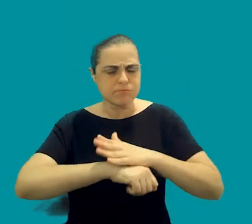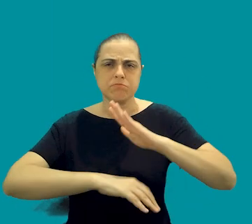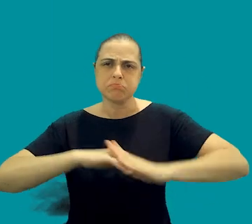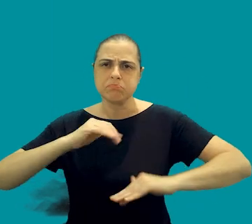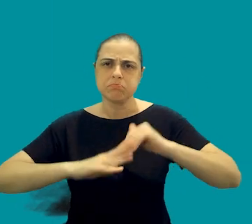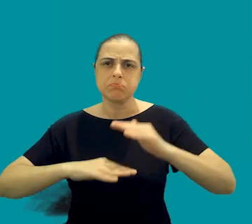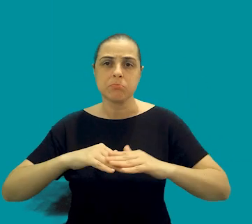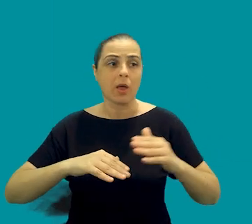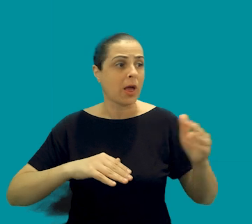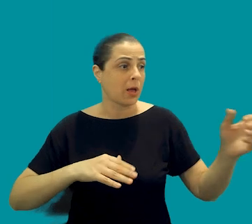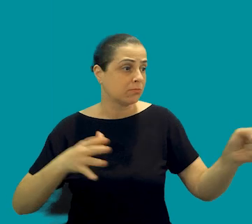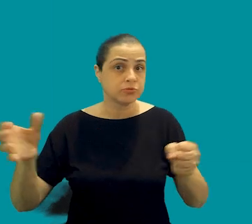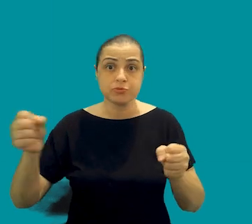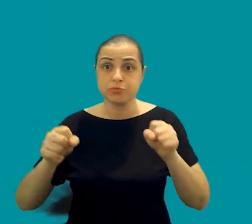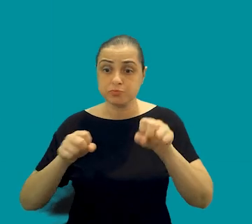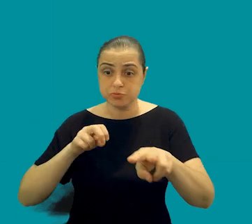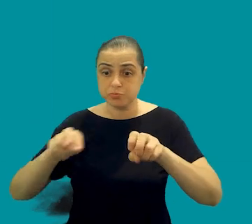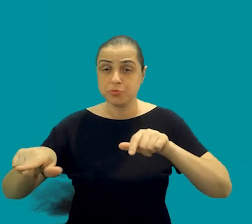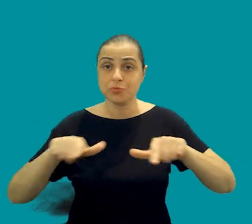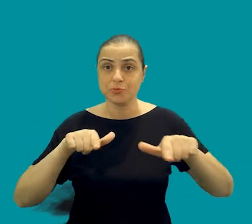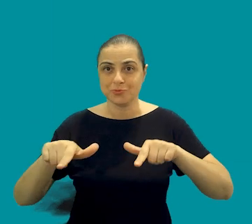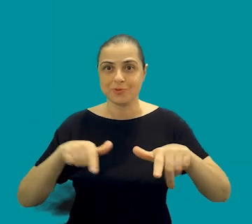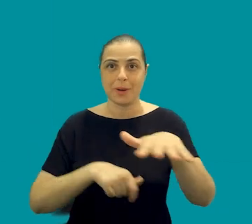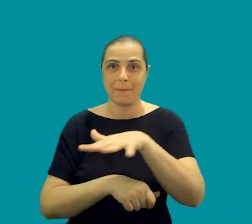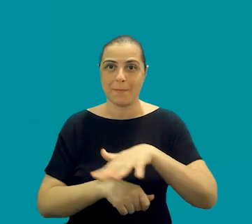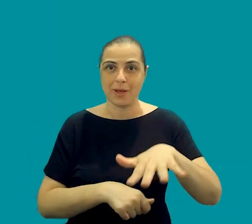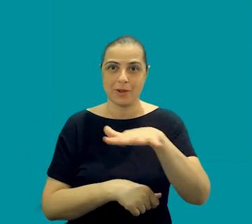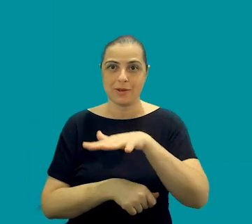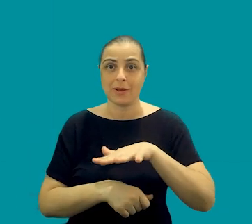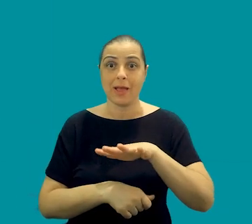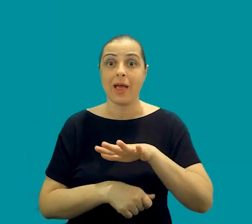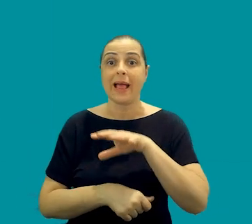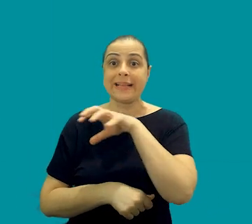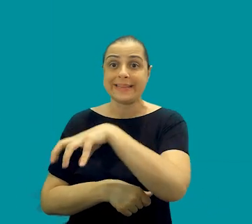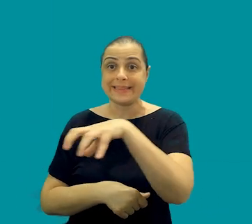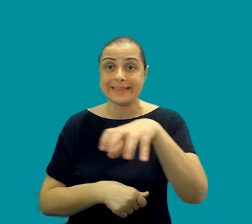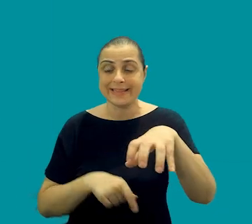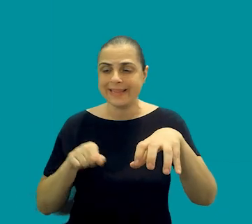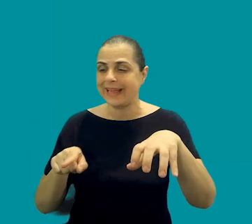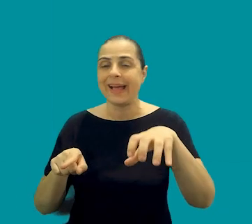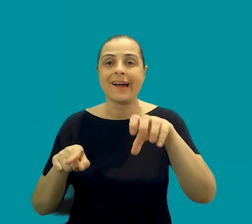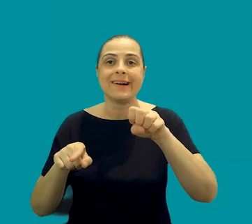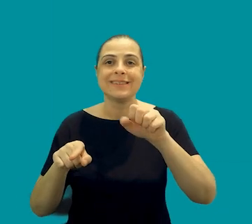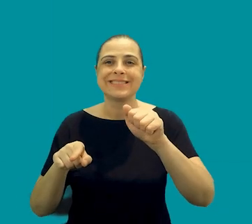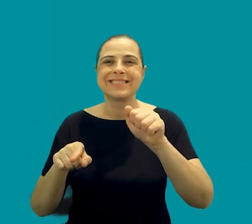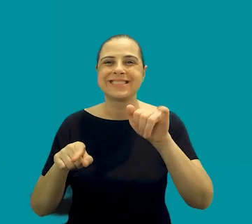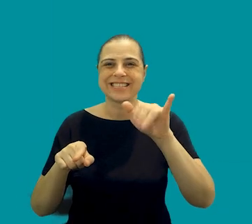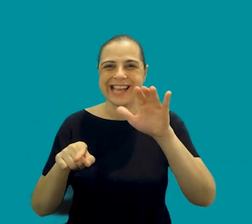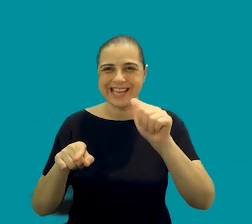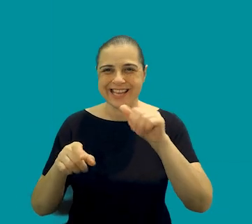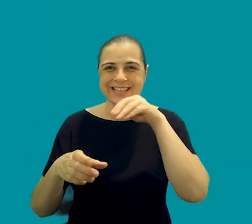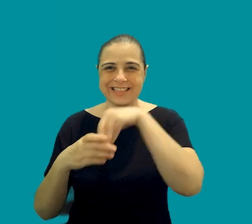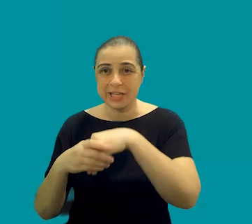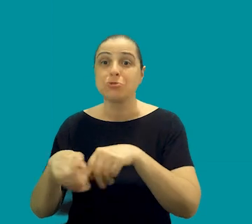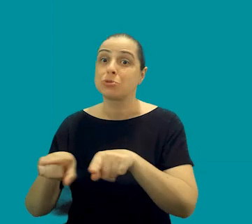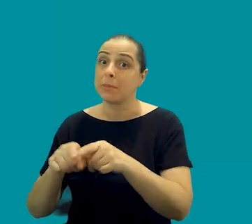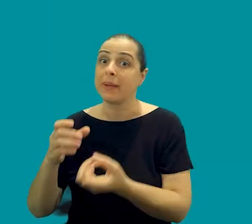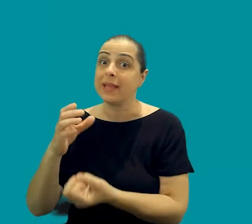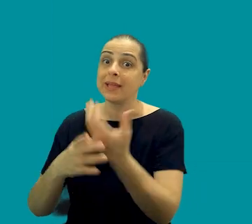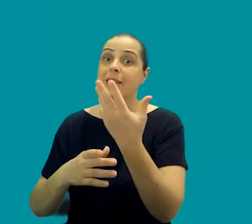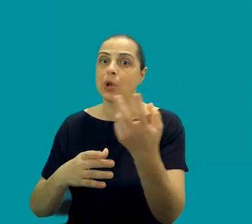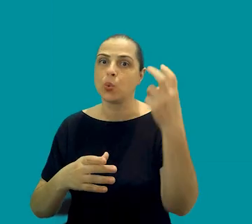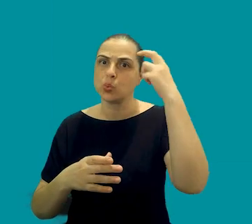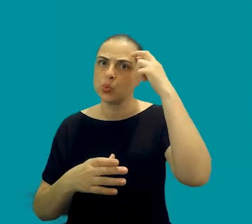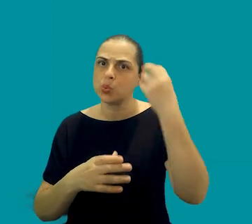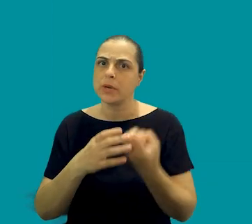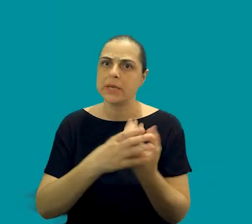e dessa inserção no mercado de trabalho. Então, está se criando uma cultura dentro dos SAICAS. Há até uma expectativa no